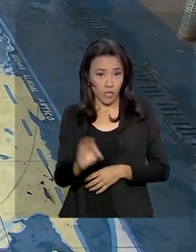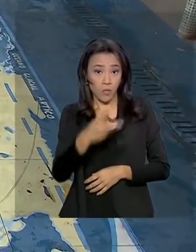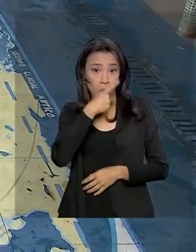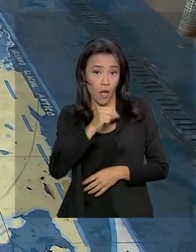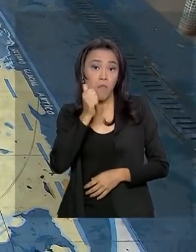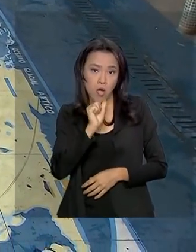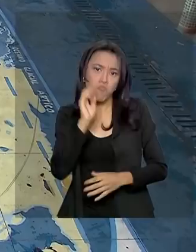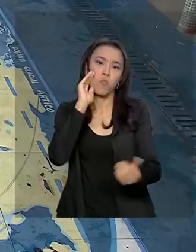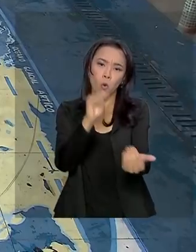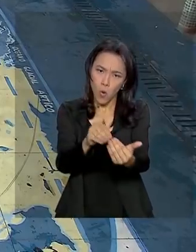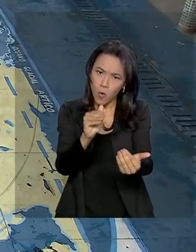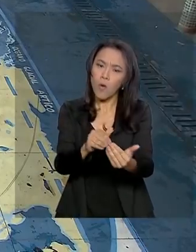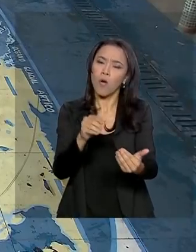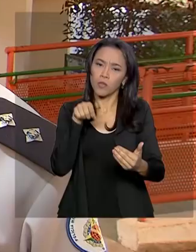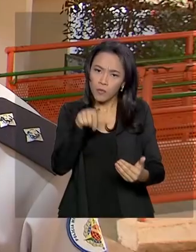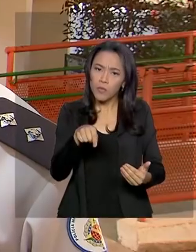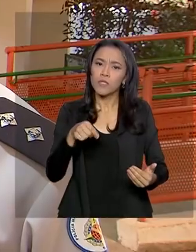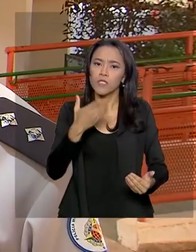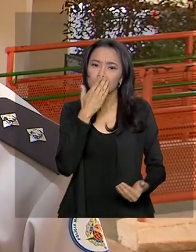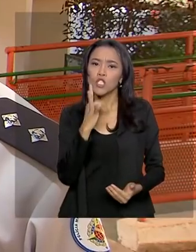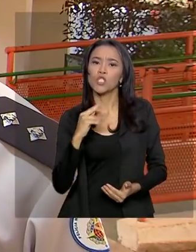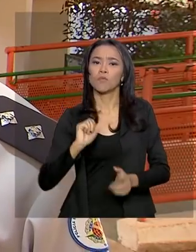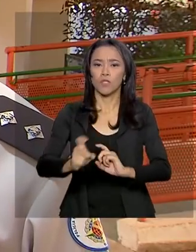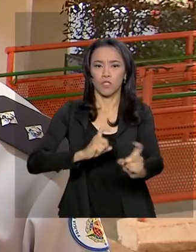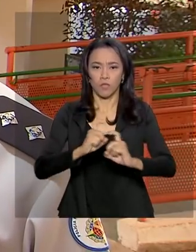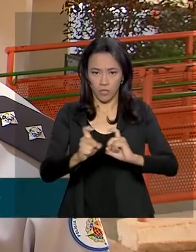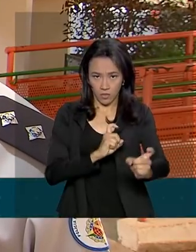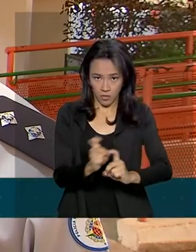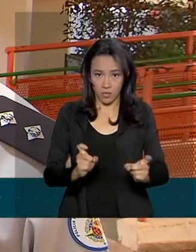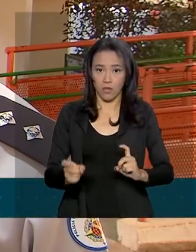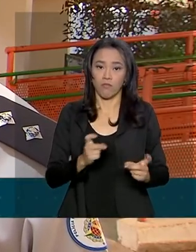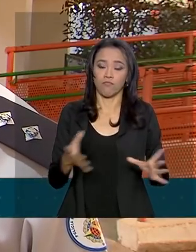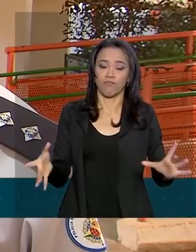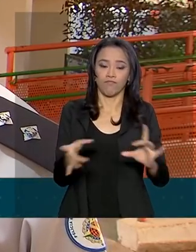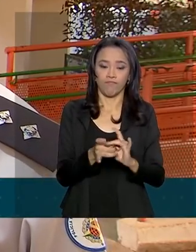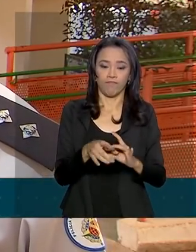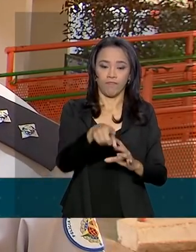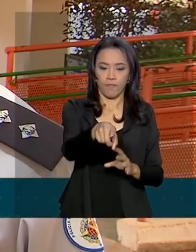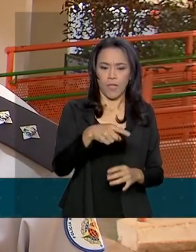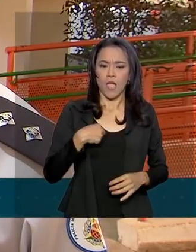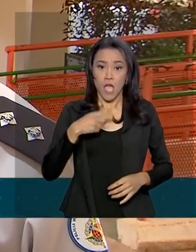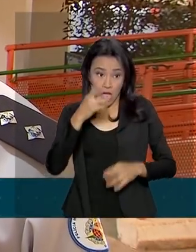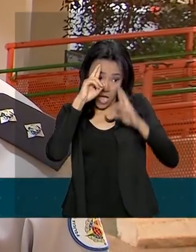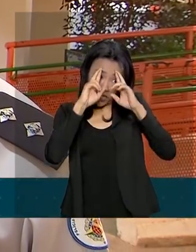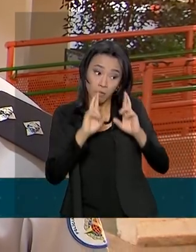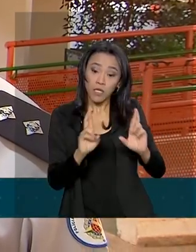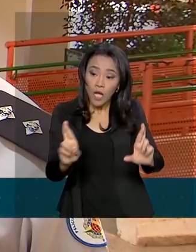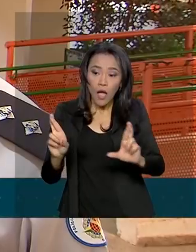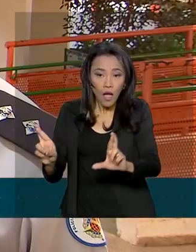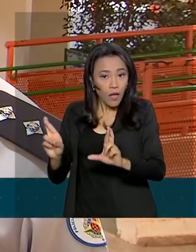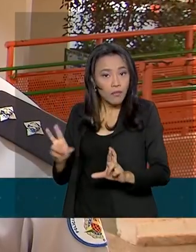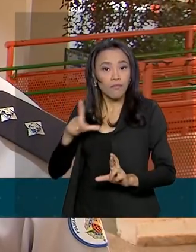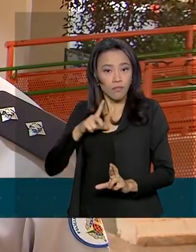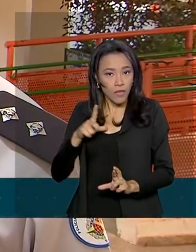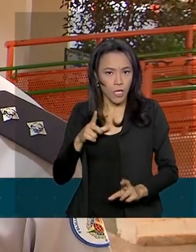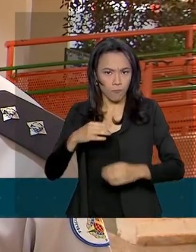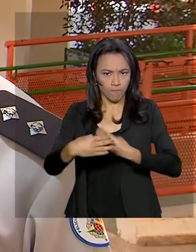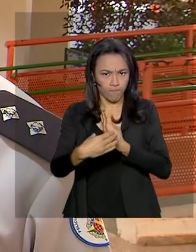o projeto de gestão compartilhada. Se você passa a respeitar mais os demais colegas, tem disciplina, você passa